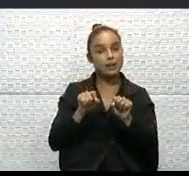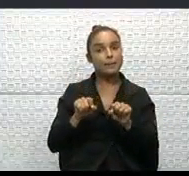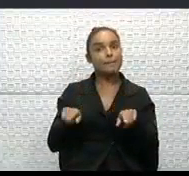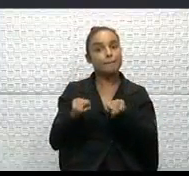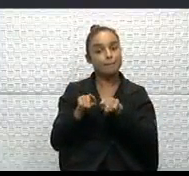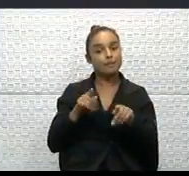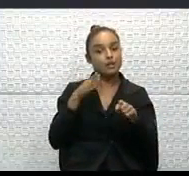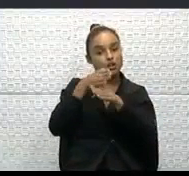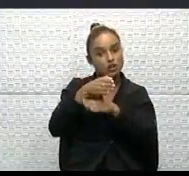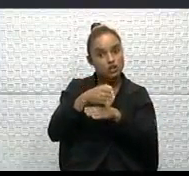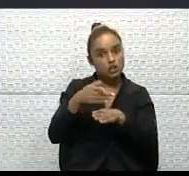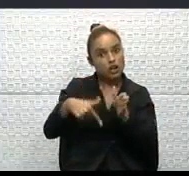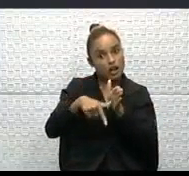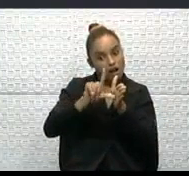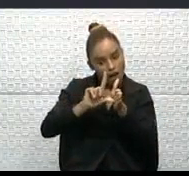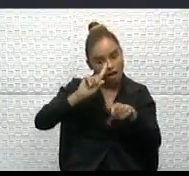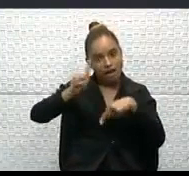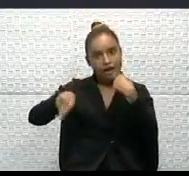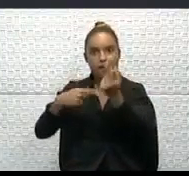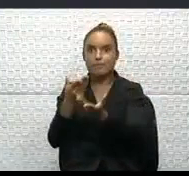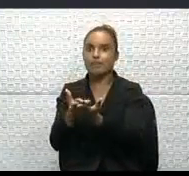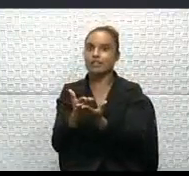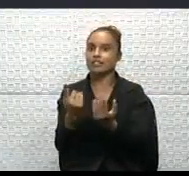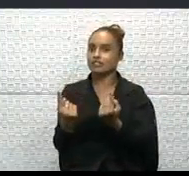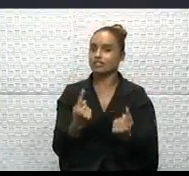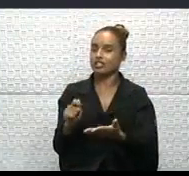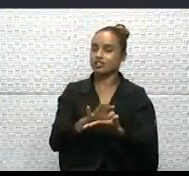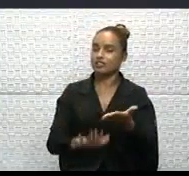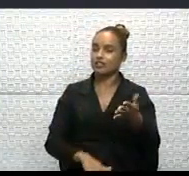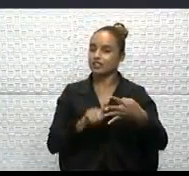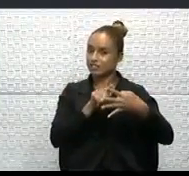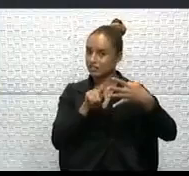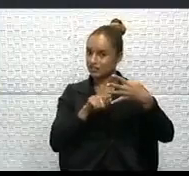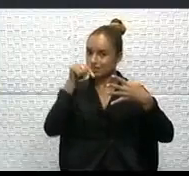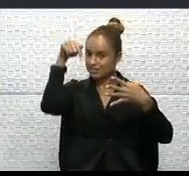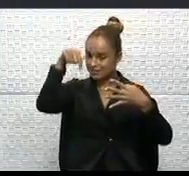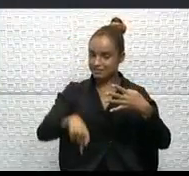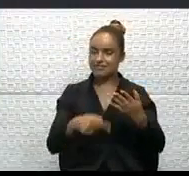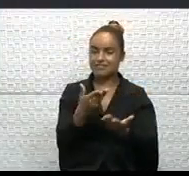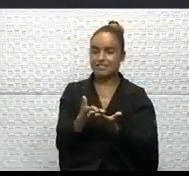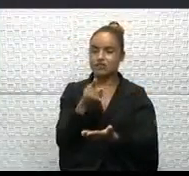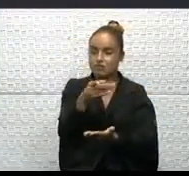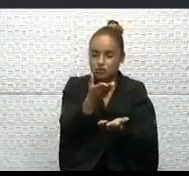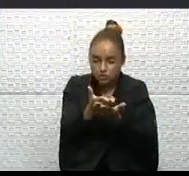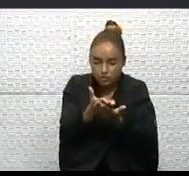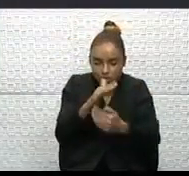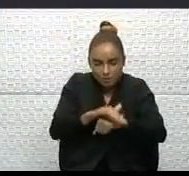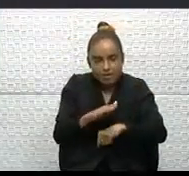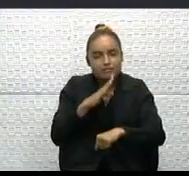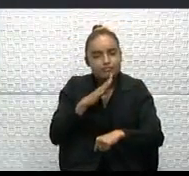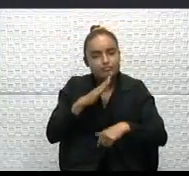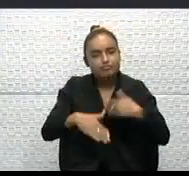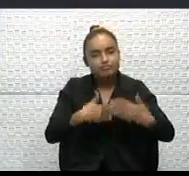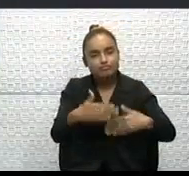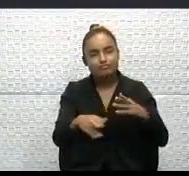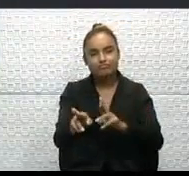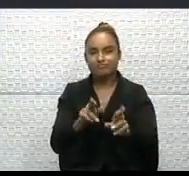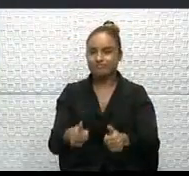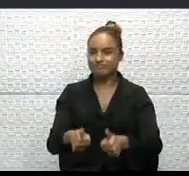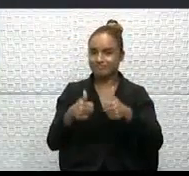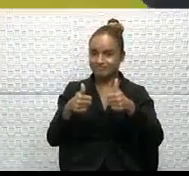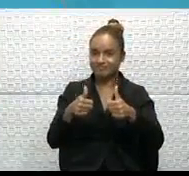e pós-aulas de cada sessão. Quanto mais você estuda, mais você conhece. Essa é uma ótima correlação.